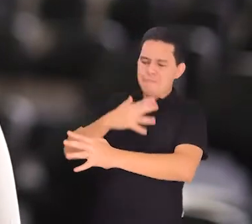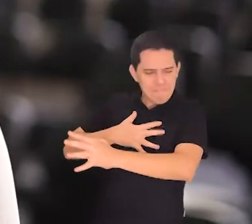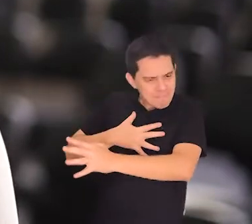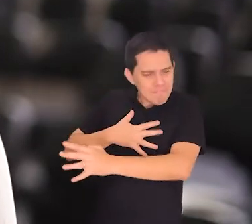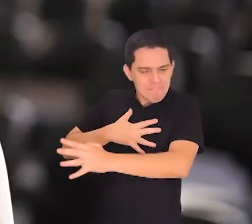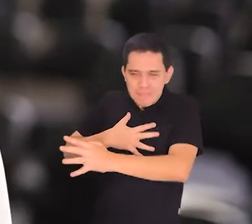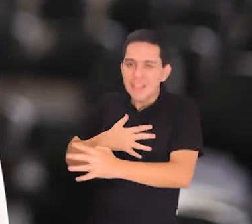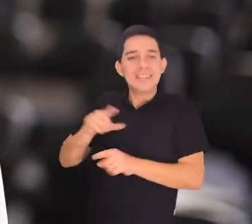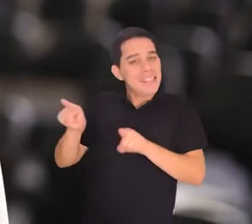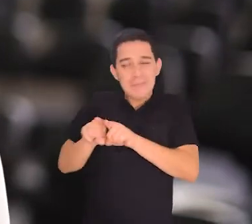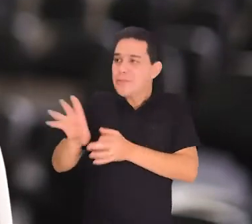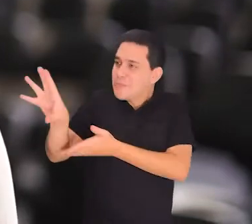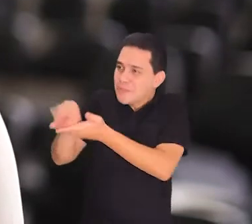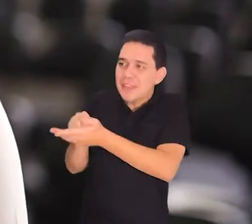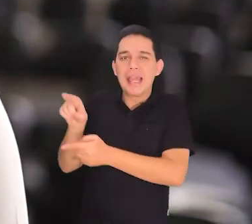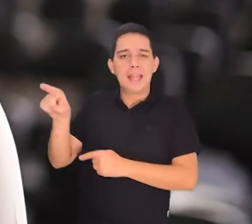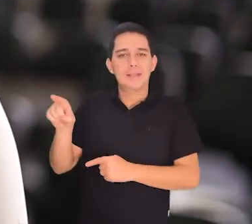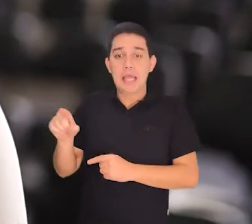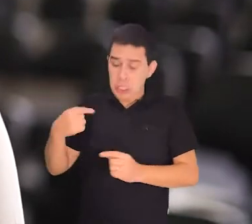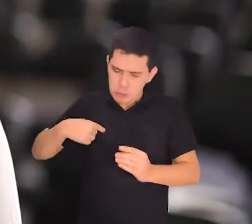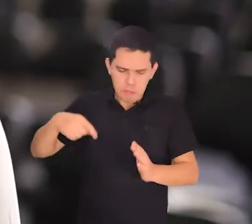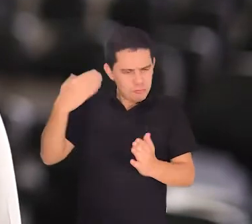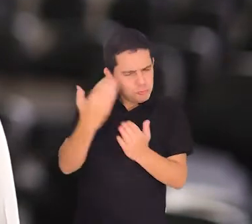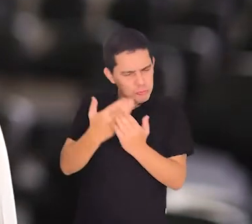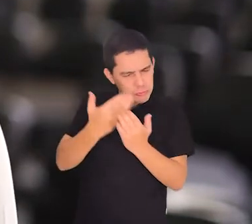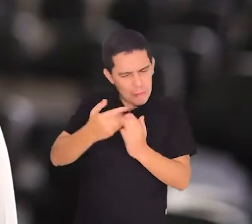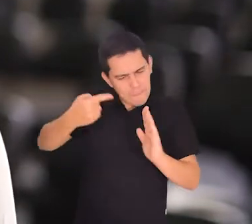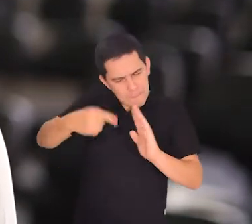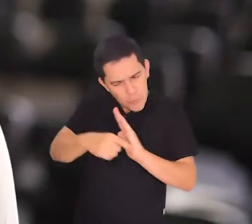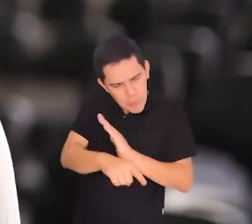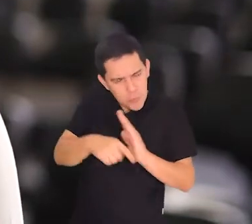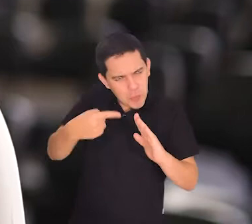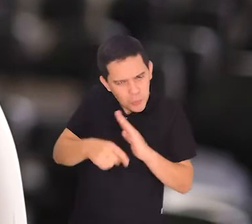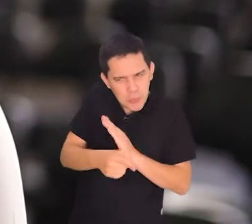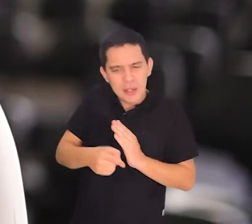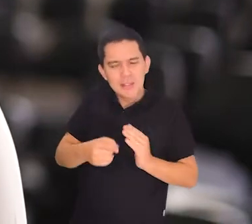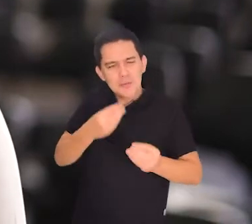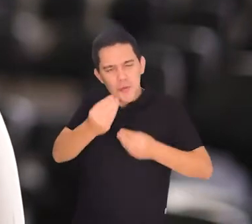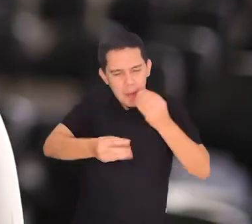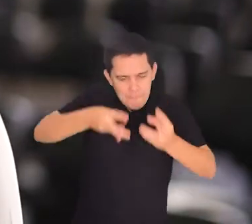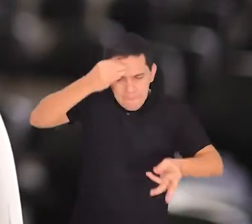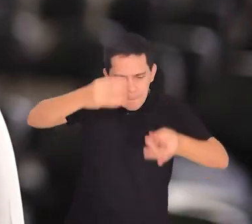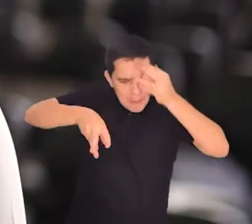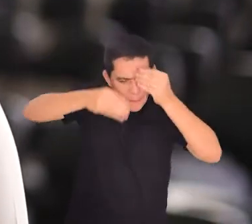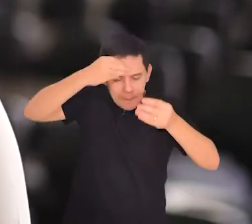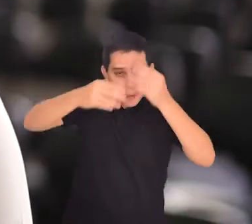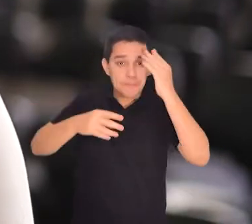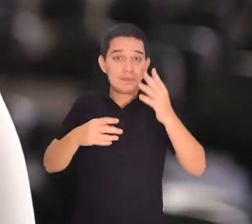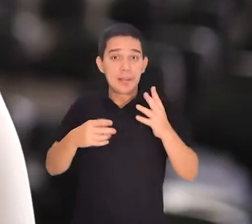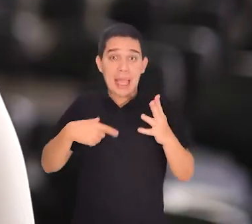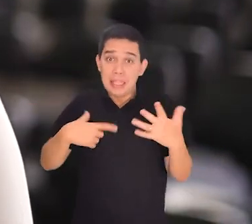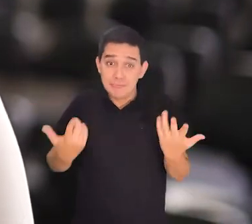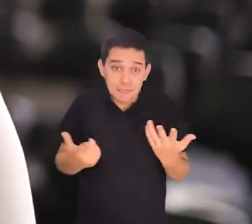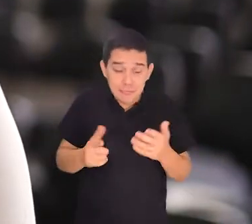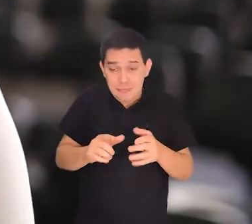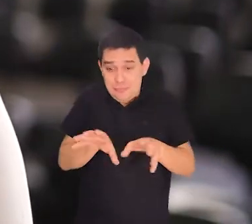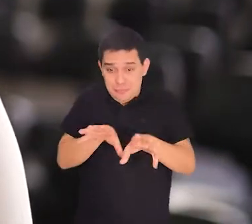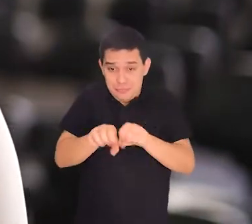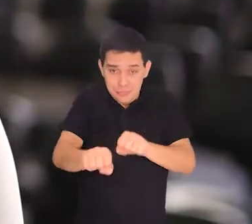ir estudando com mais profundidade para adquirir conhecimentos, não é? Então, ainda na graduação, eu fiz um curso com